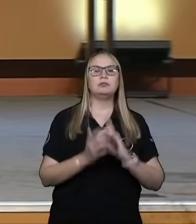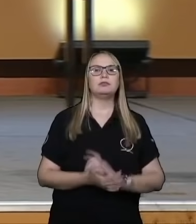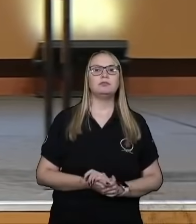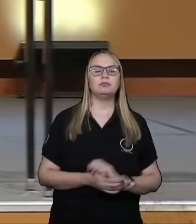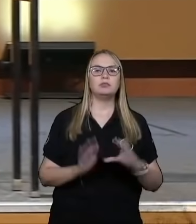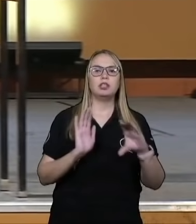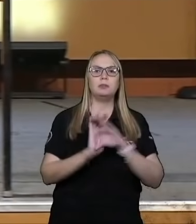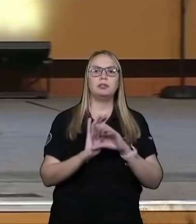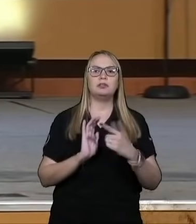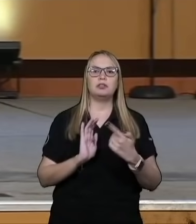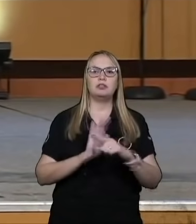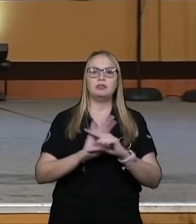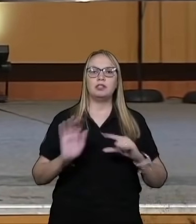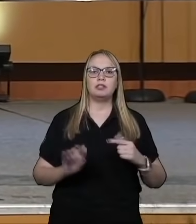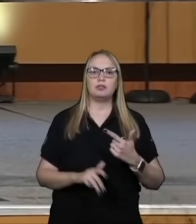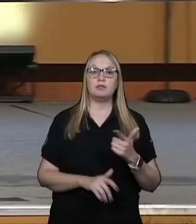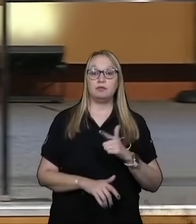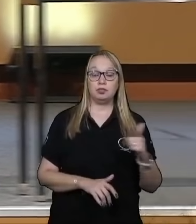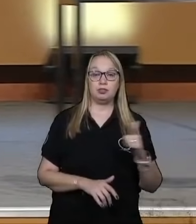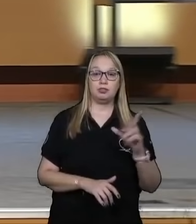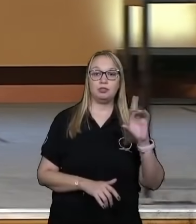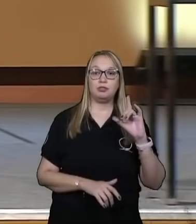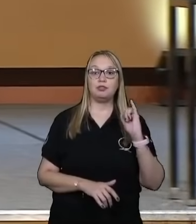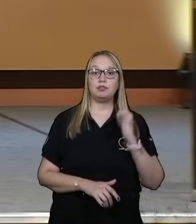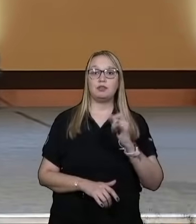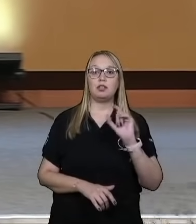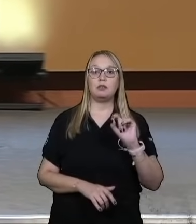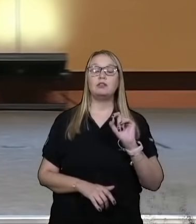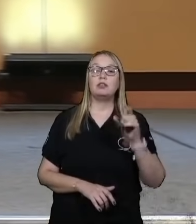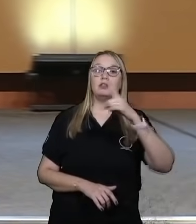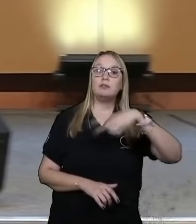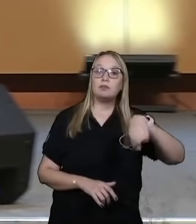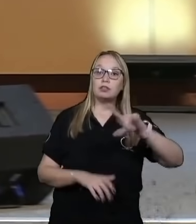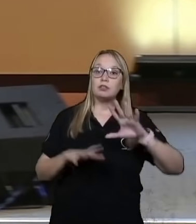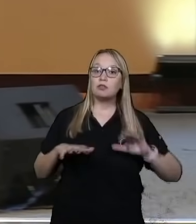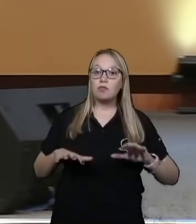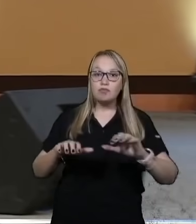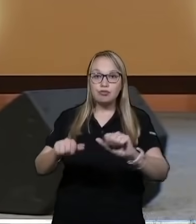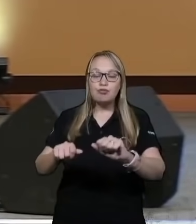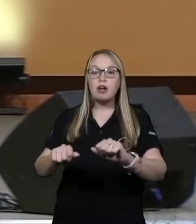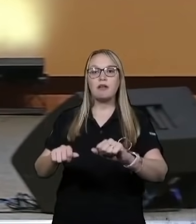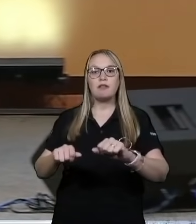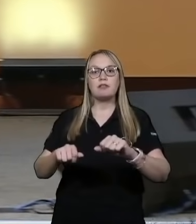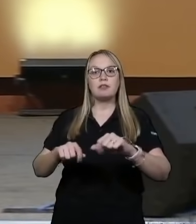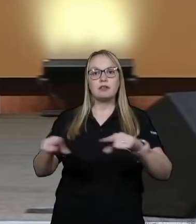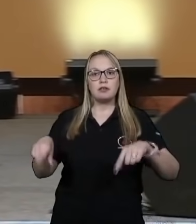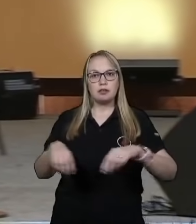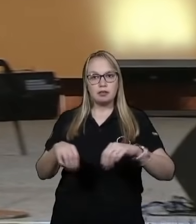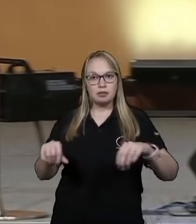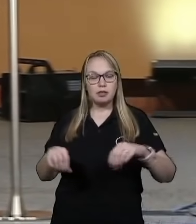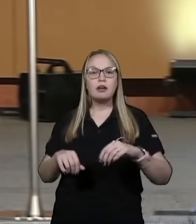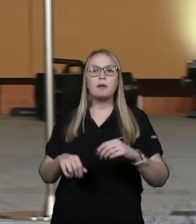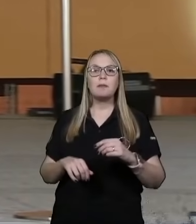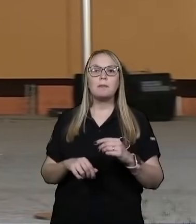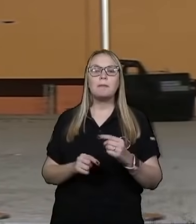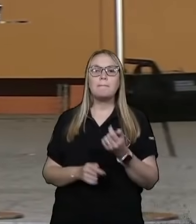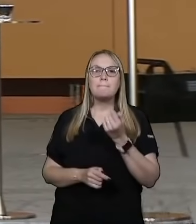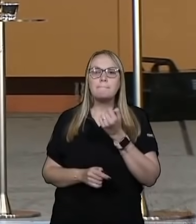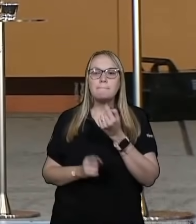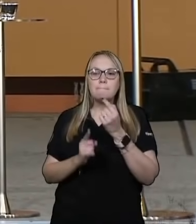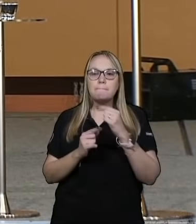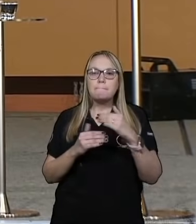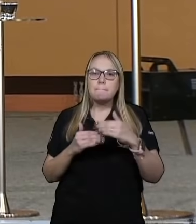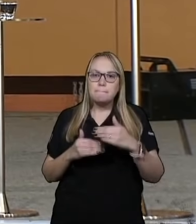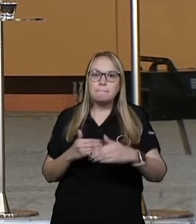Capítulo 7 Versículo 22 diz assim vocês vão conquistar essa terra pouco a